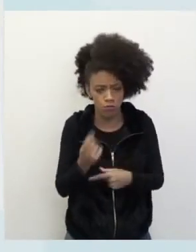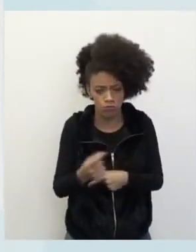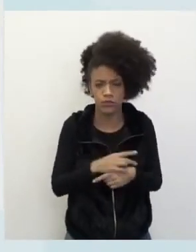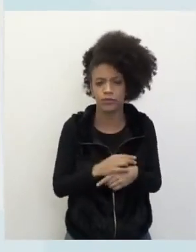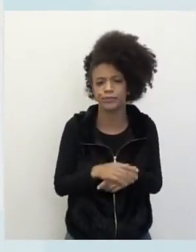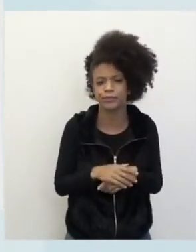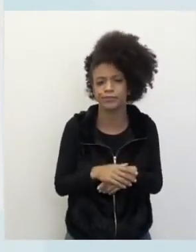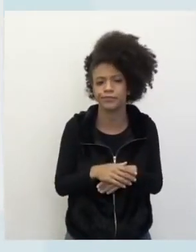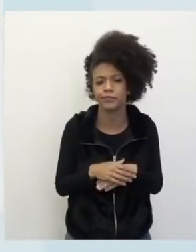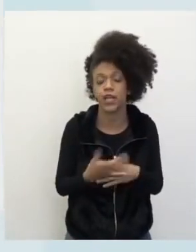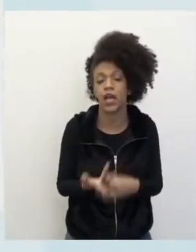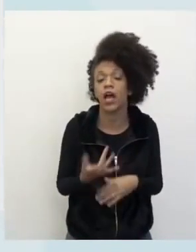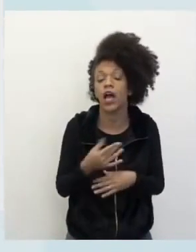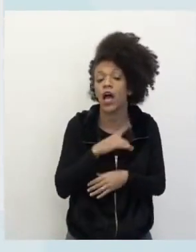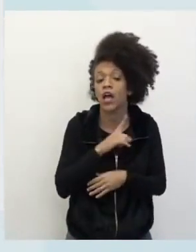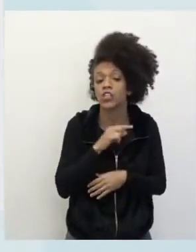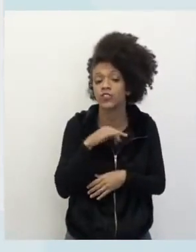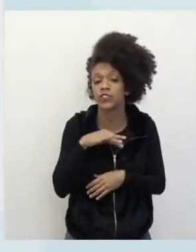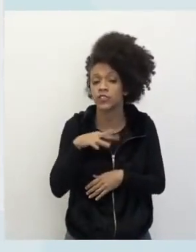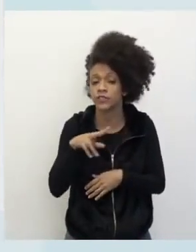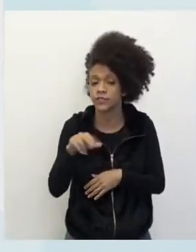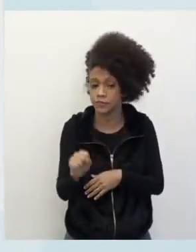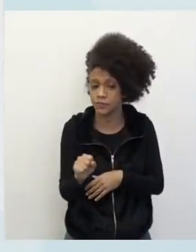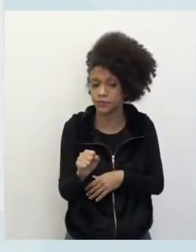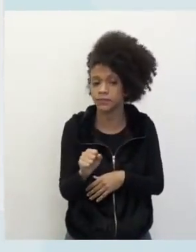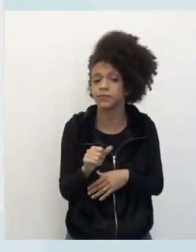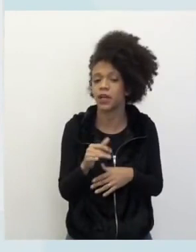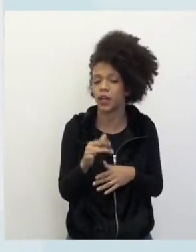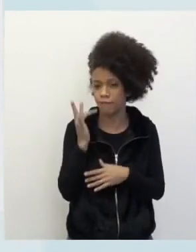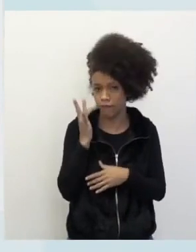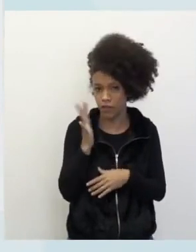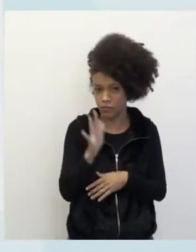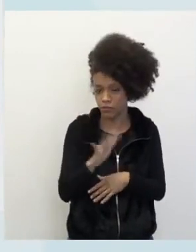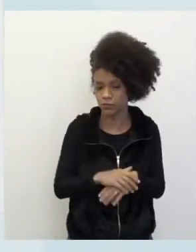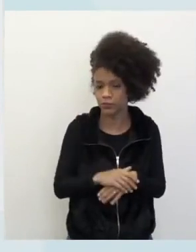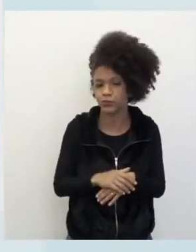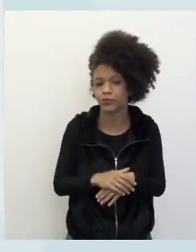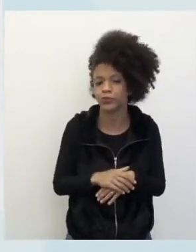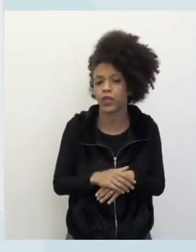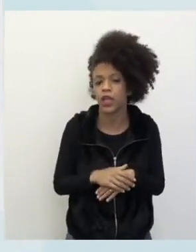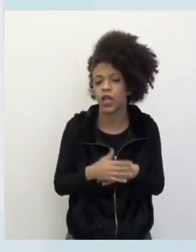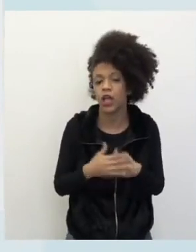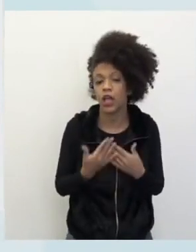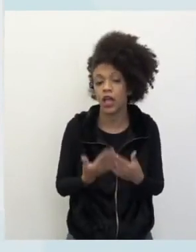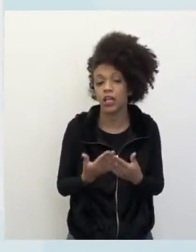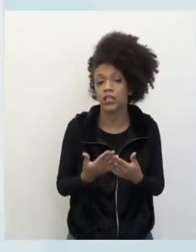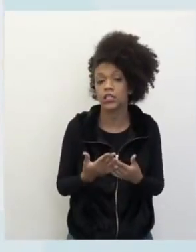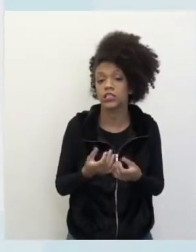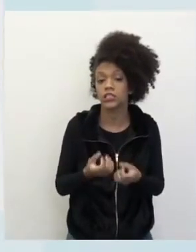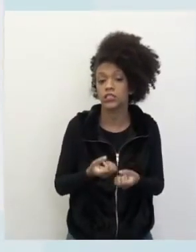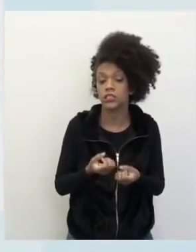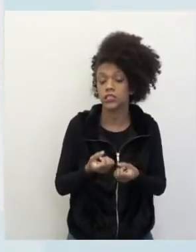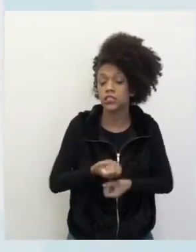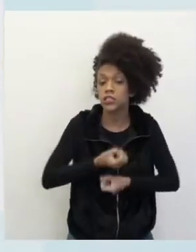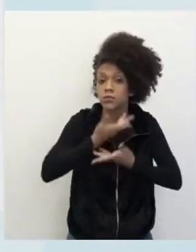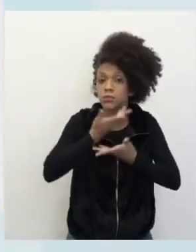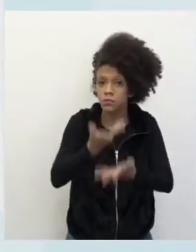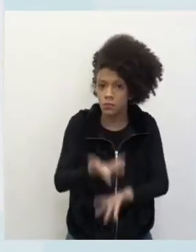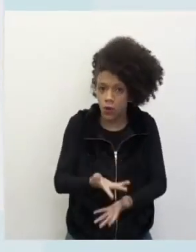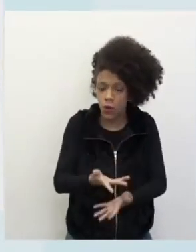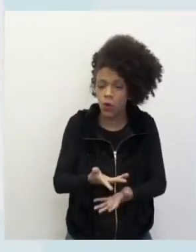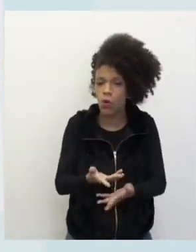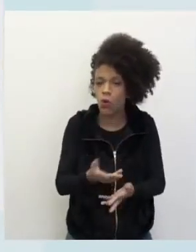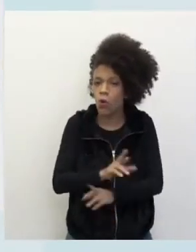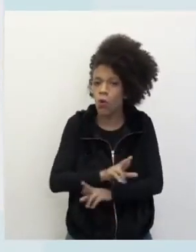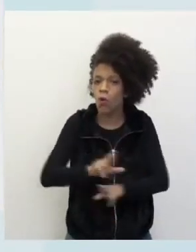olha. As adversativas, por exemplo, que elas são bem fáceis. Adversativas que expressam sentido contrário.